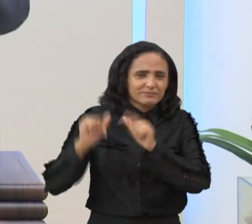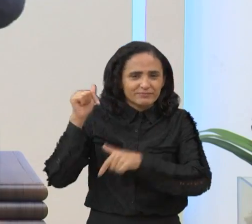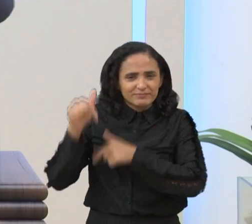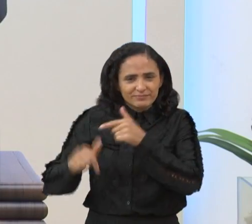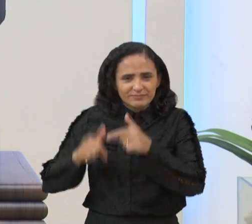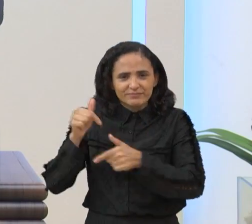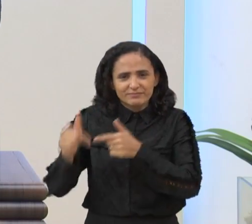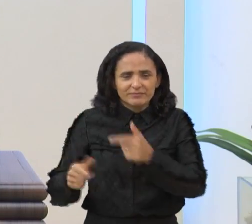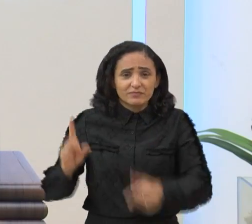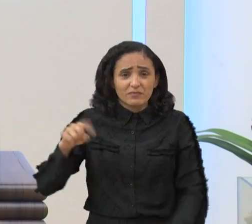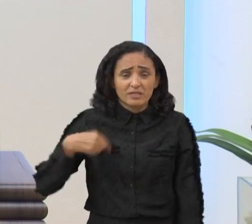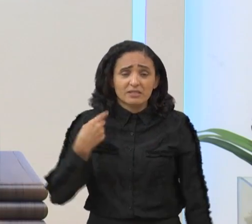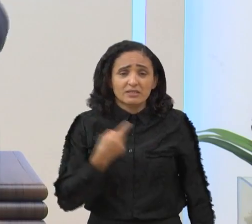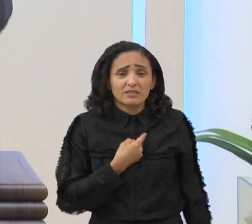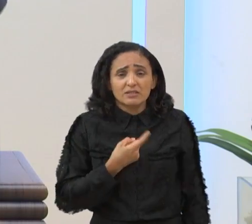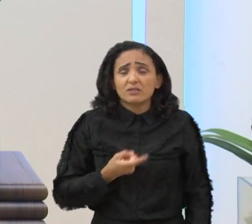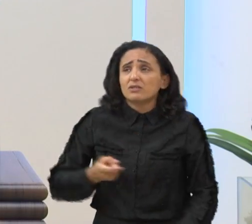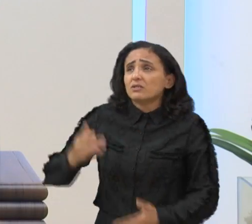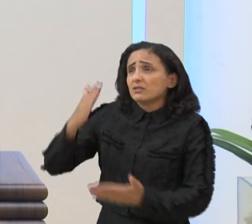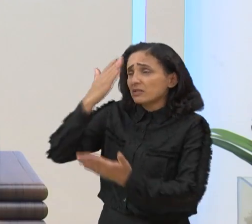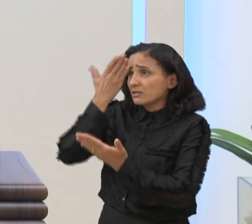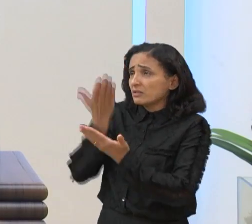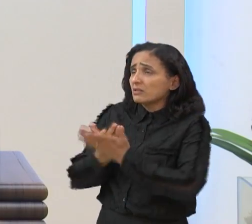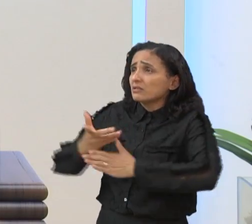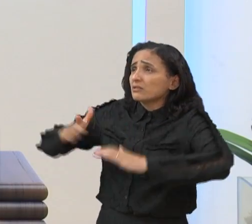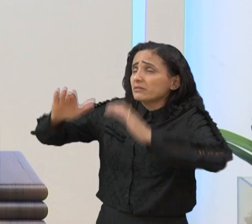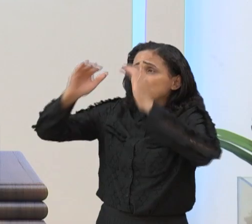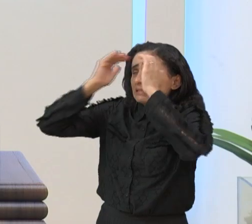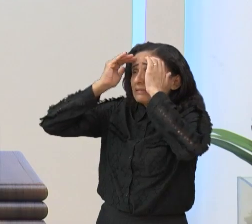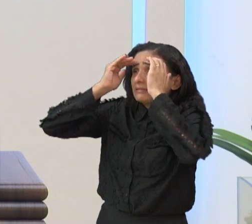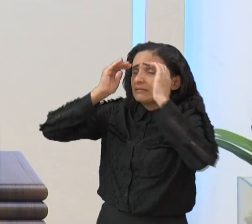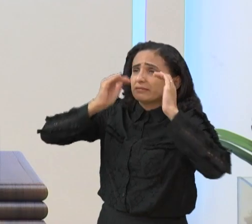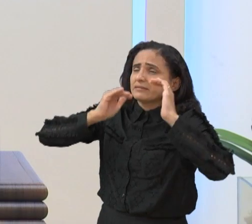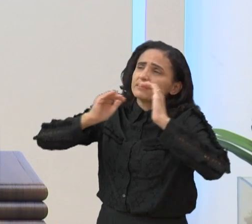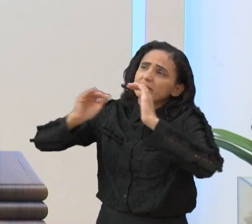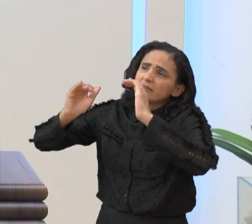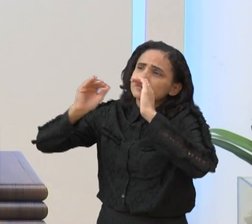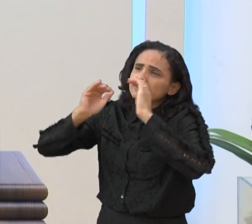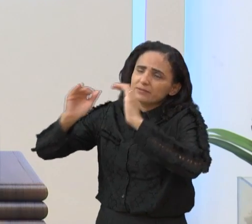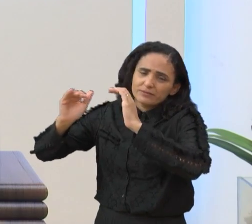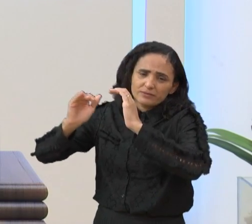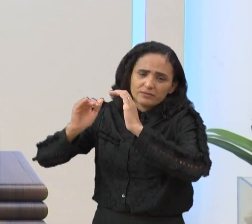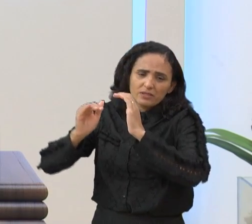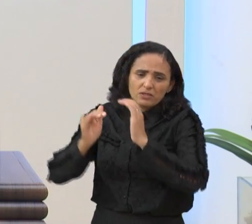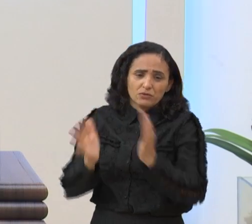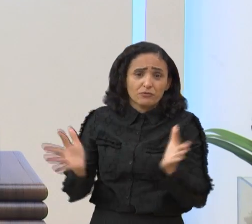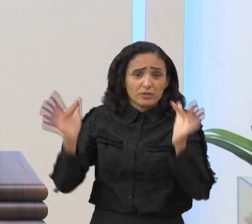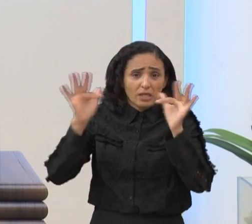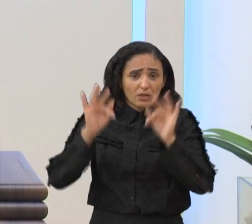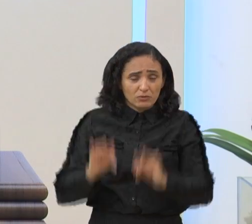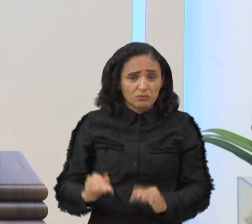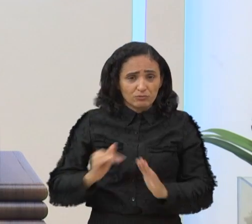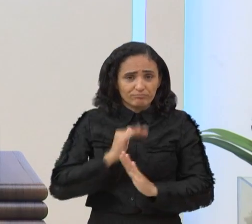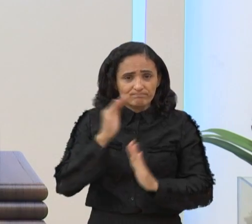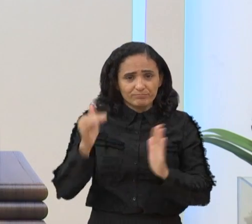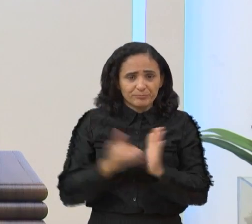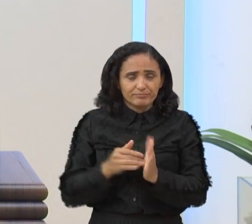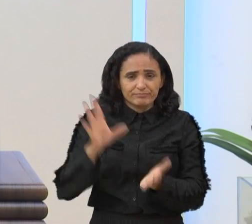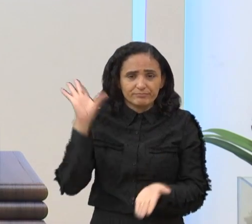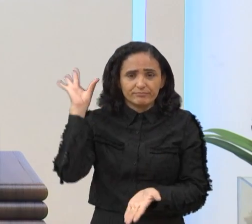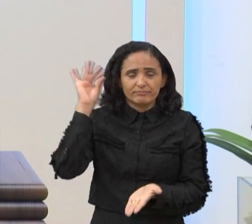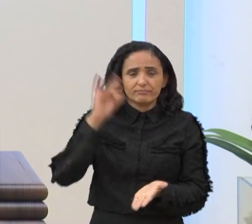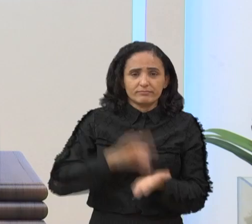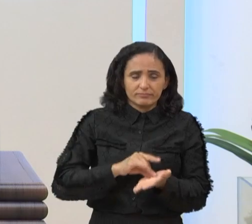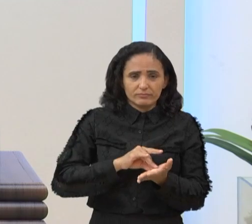mas se nós obedecemos e nos submetemos, no final dá tudo certo. No final as obras